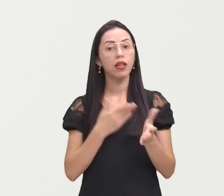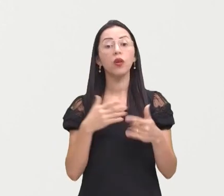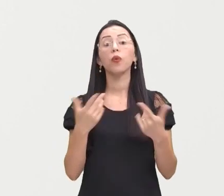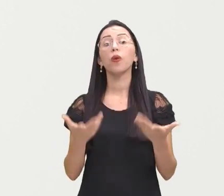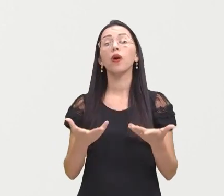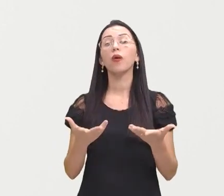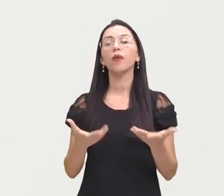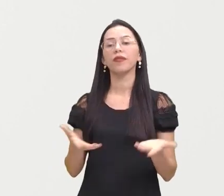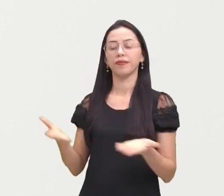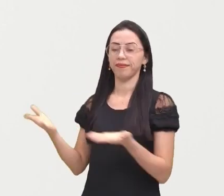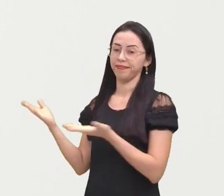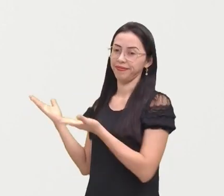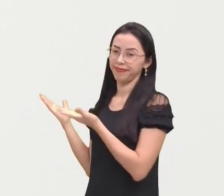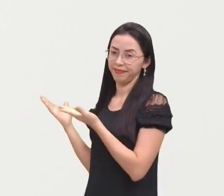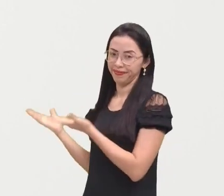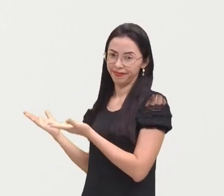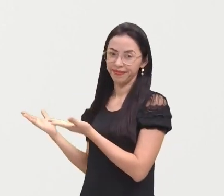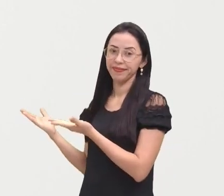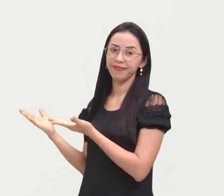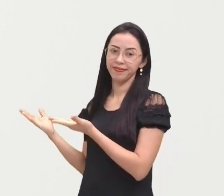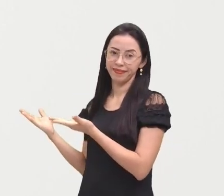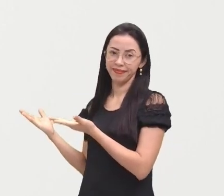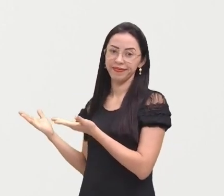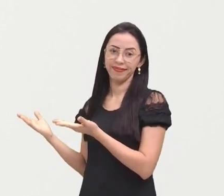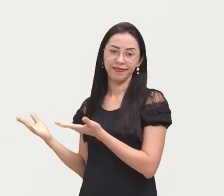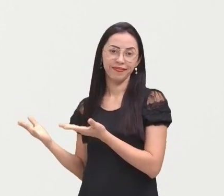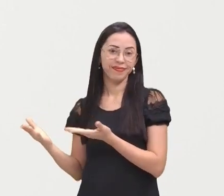foi? Uma parte